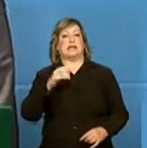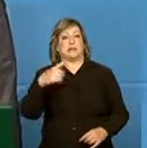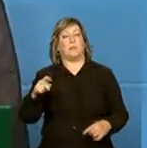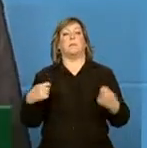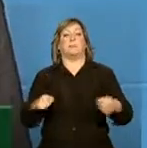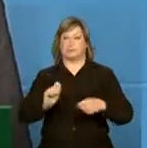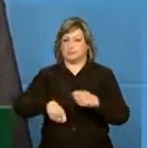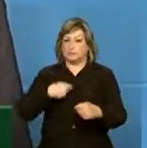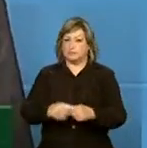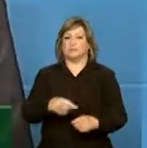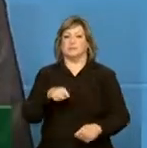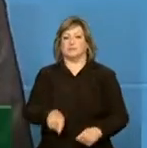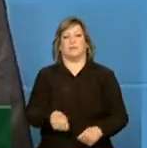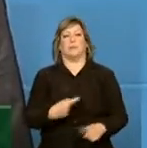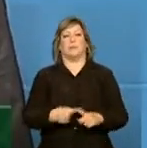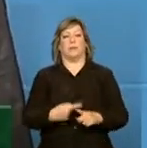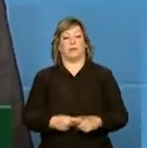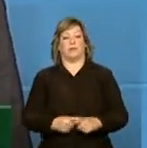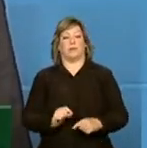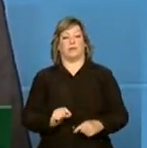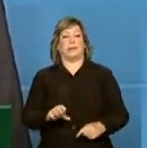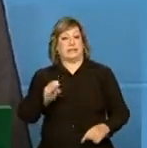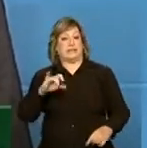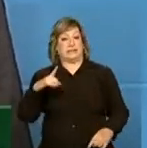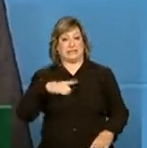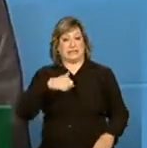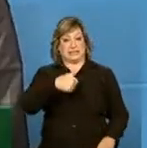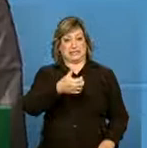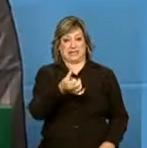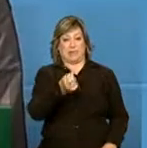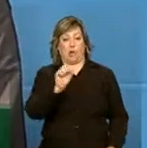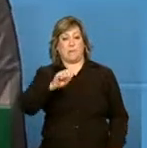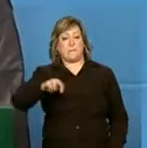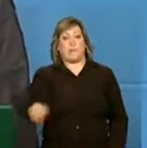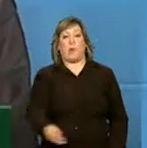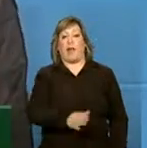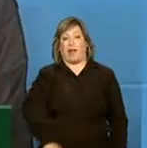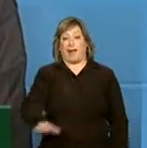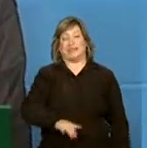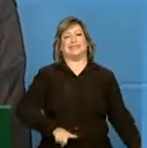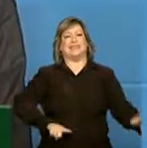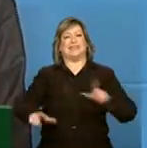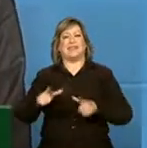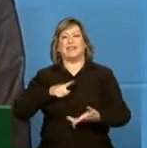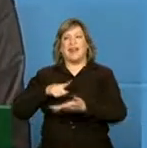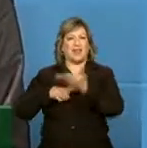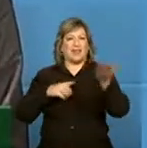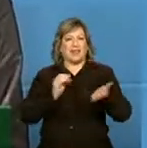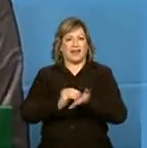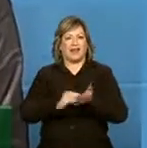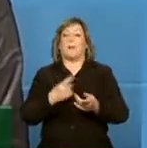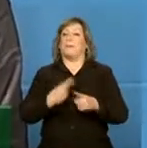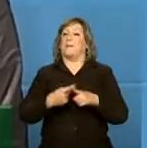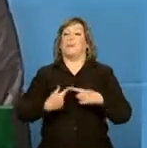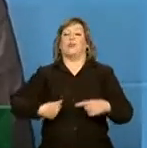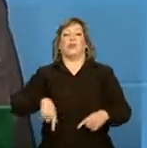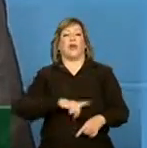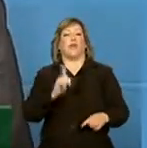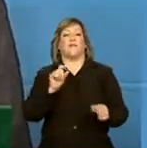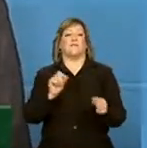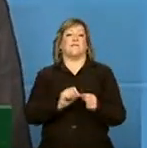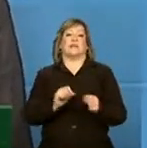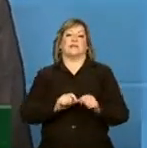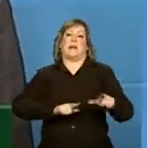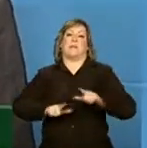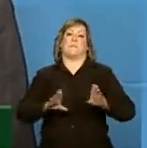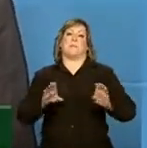infantil. Se ainda existem 168 milhões de crianças trabalhando, claramente é porque nós não fizemos o suficiente. Nós